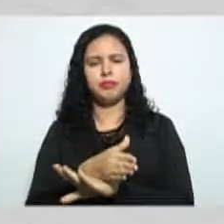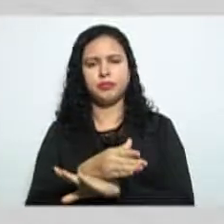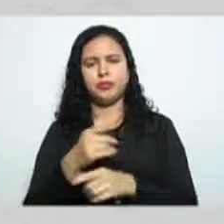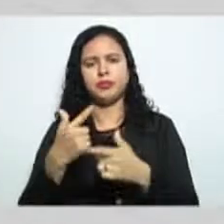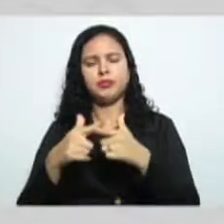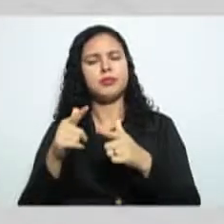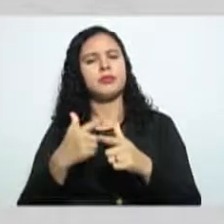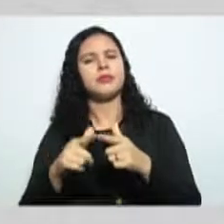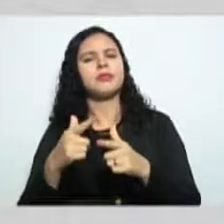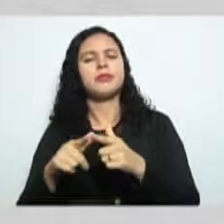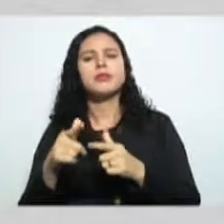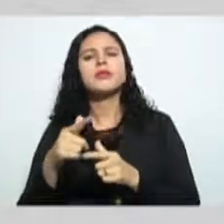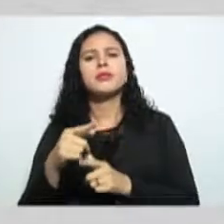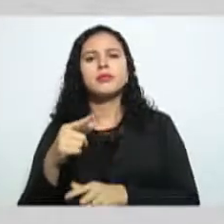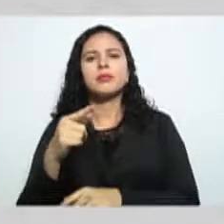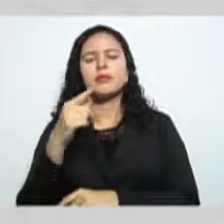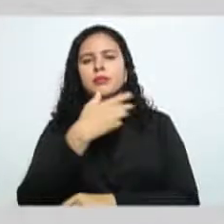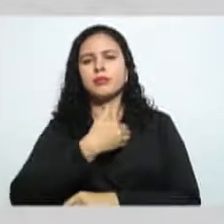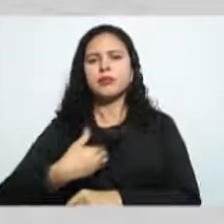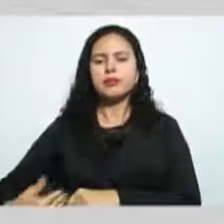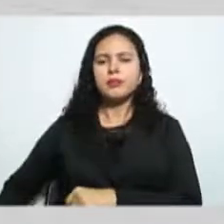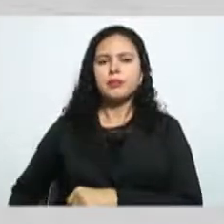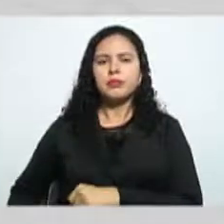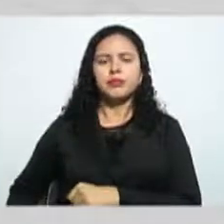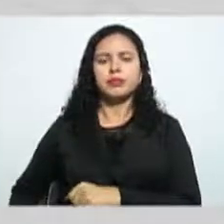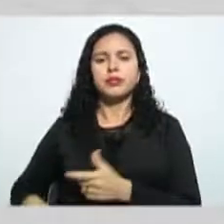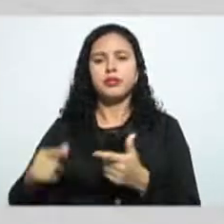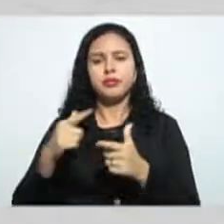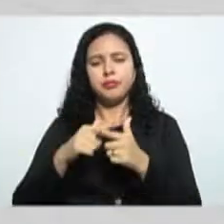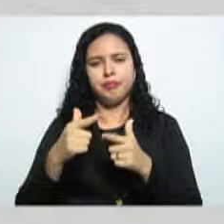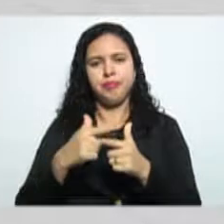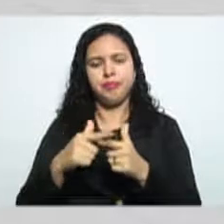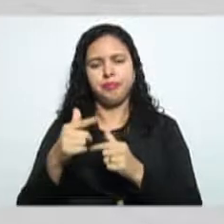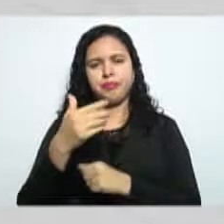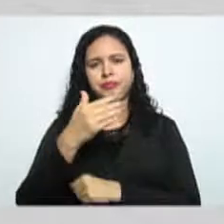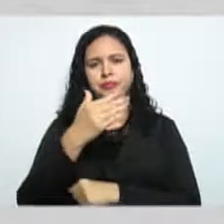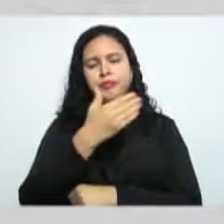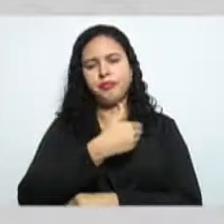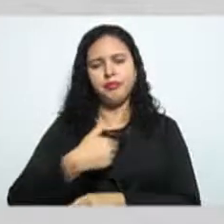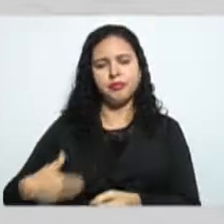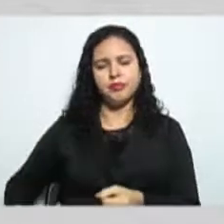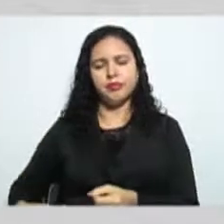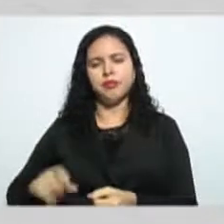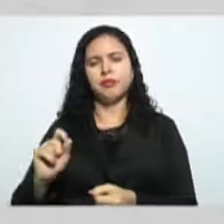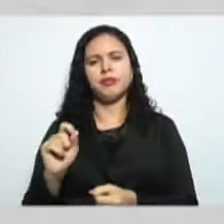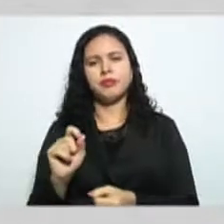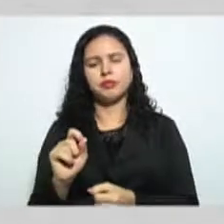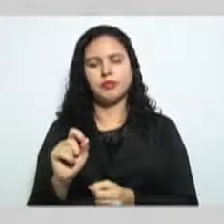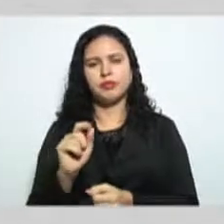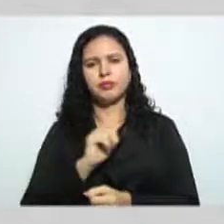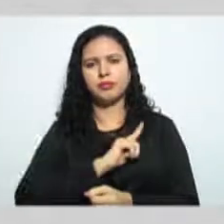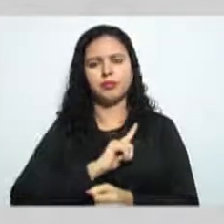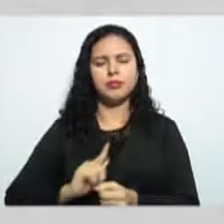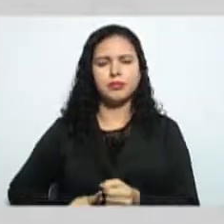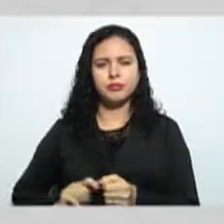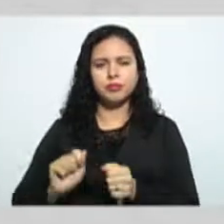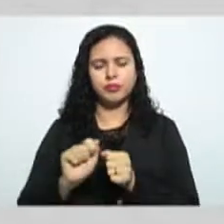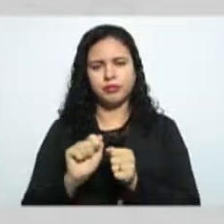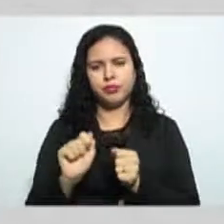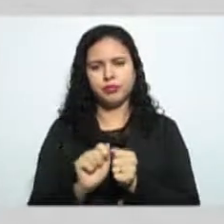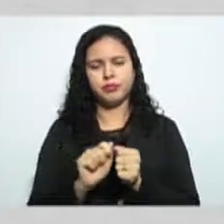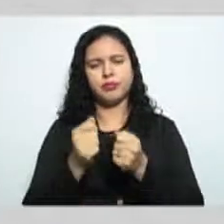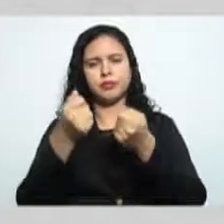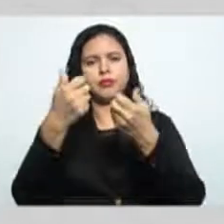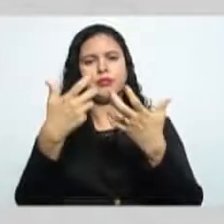frase, então, eu estou falando o quê? Quando eu falo desses problemas públicos e o que o governo faz para enfrentar, o que ele decide fazer e não fazer, eu